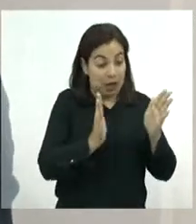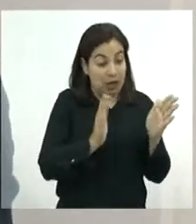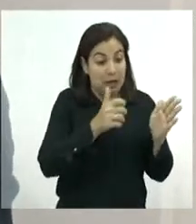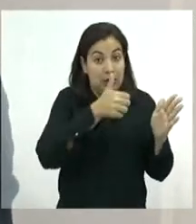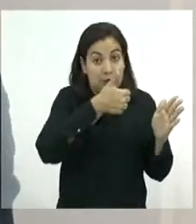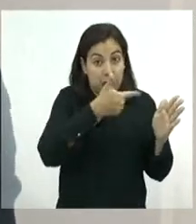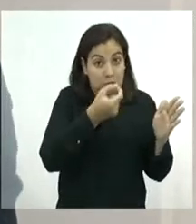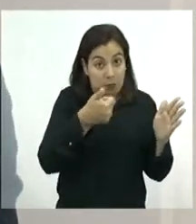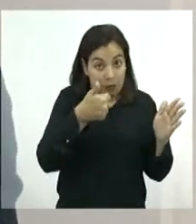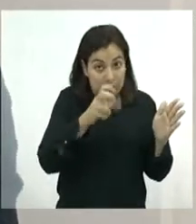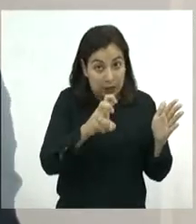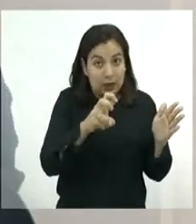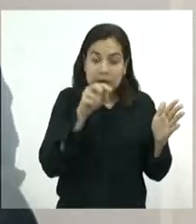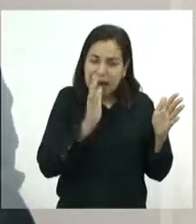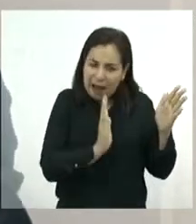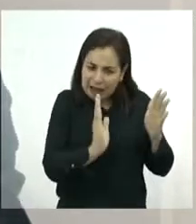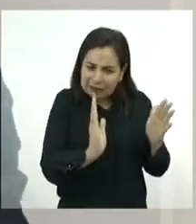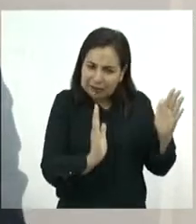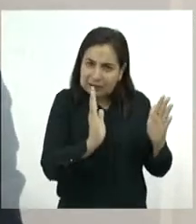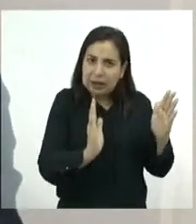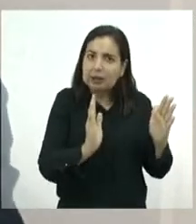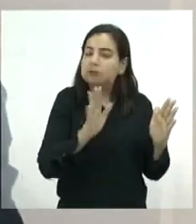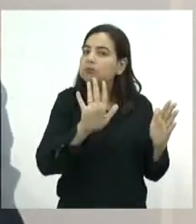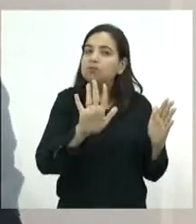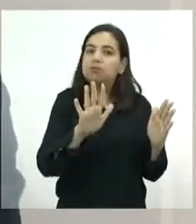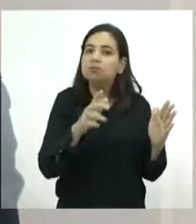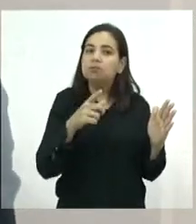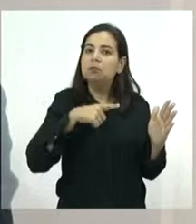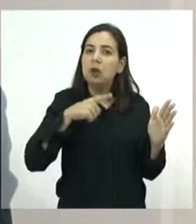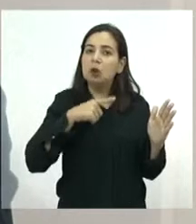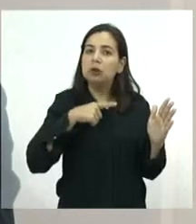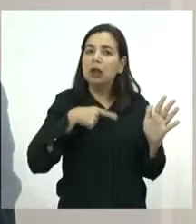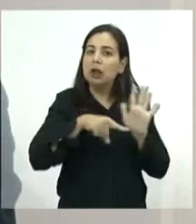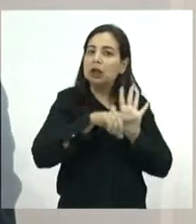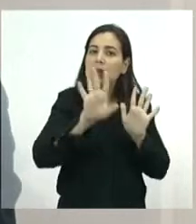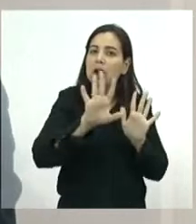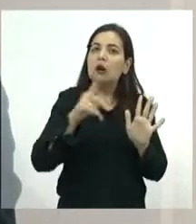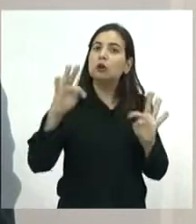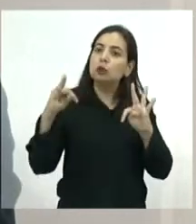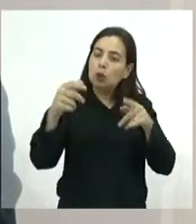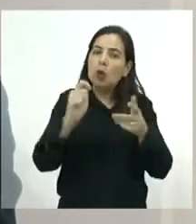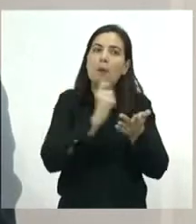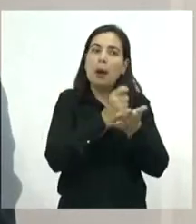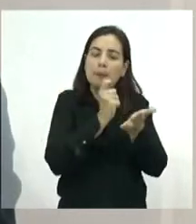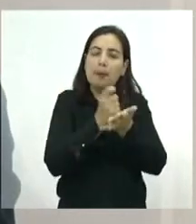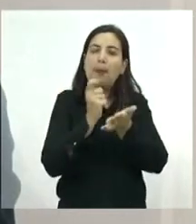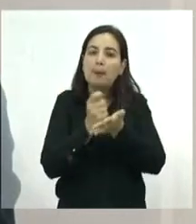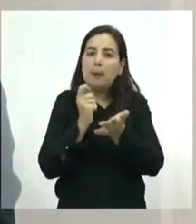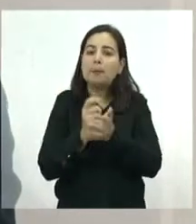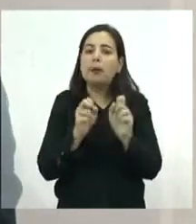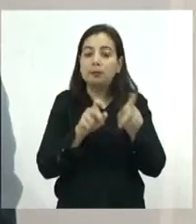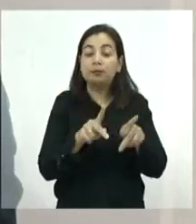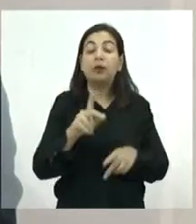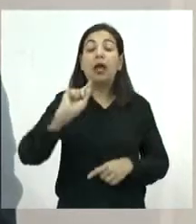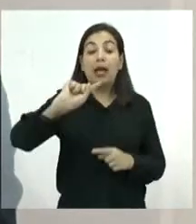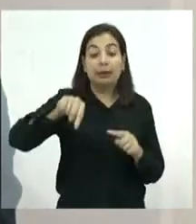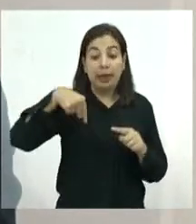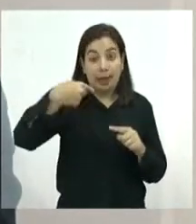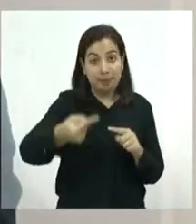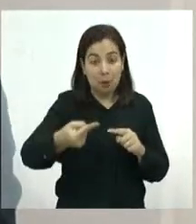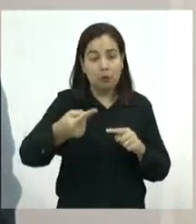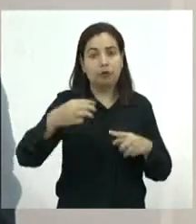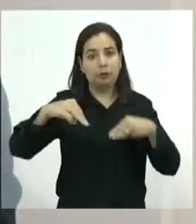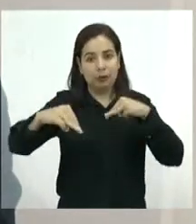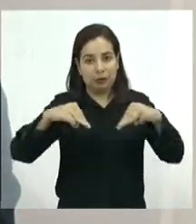déficit. Os trabalhadores na ativa conseguiam pagar os aposentados. Depois da extinção do Ministério e